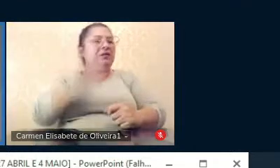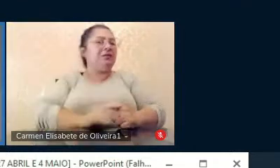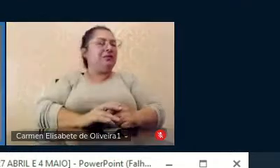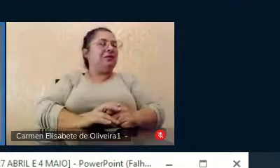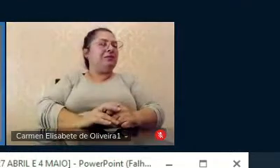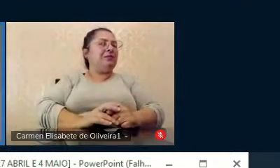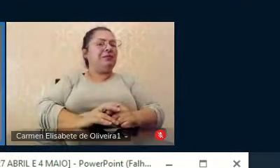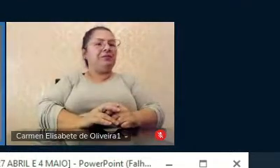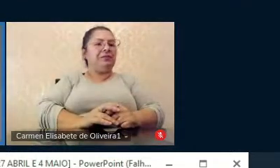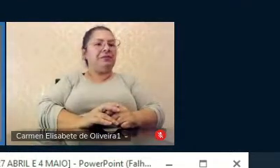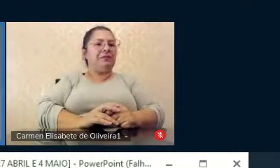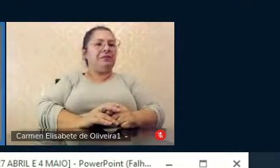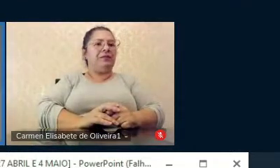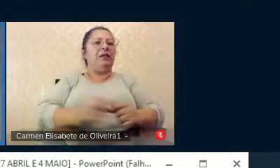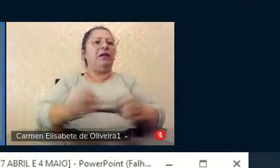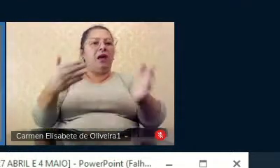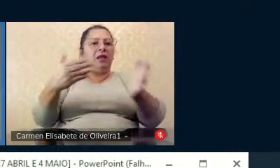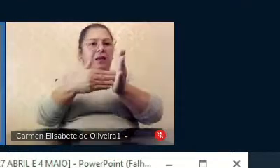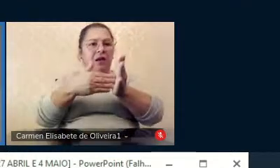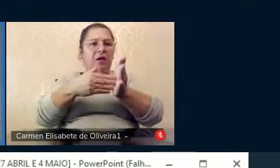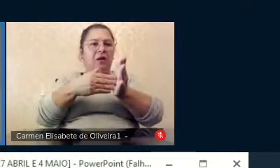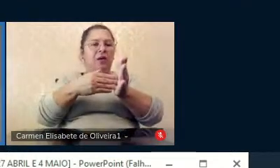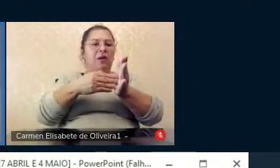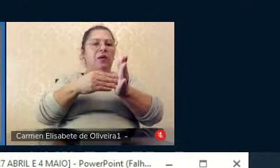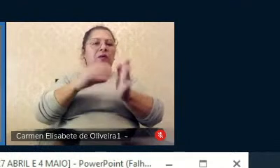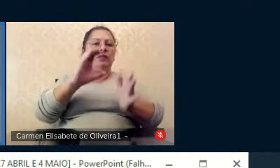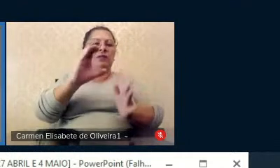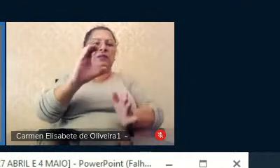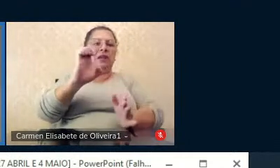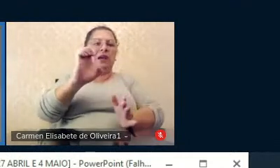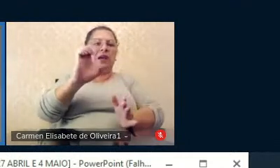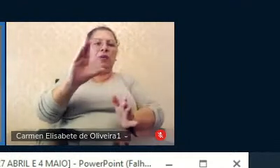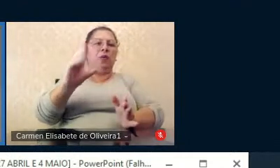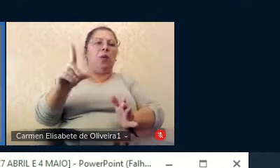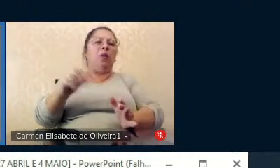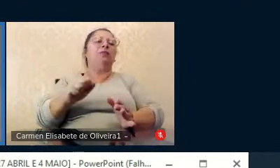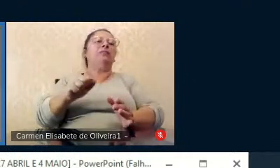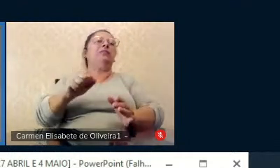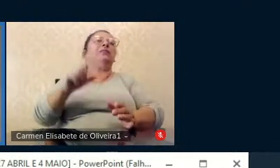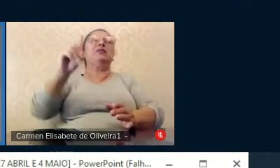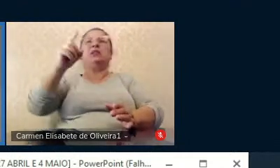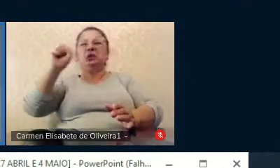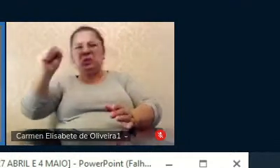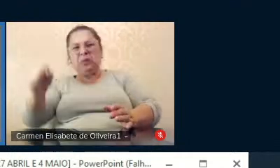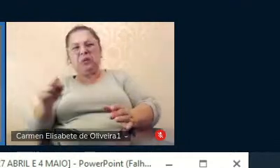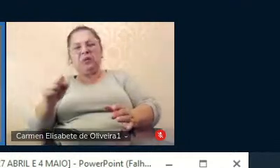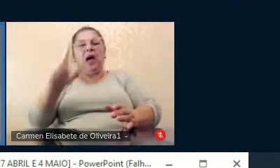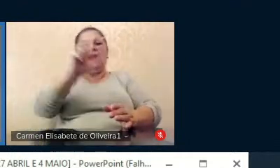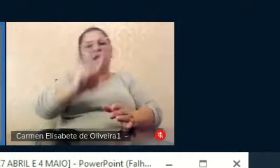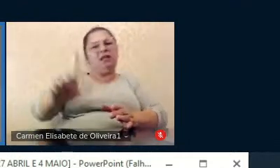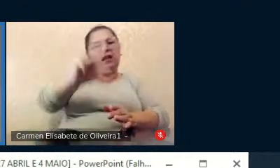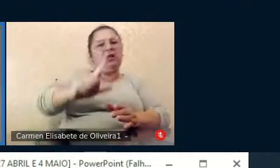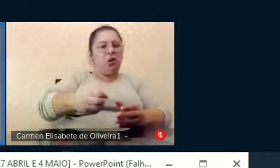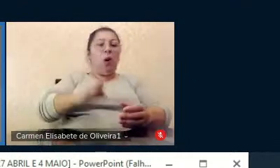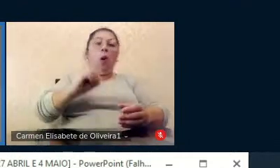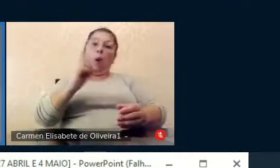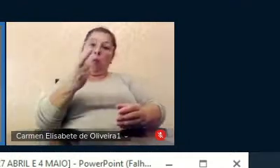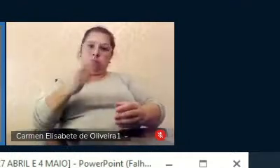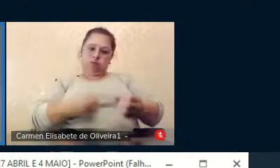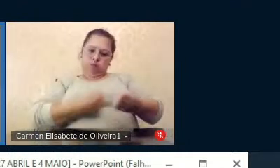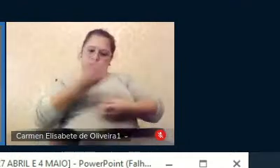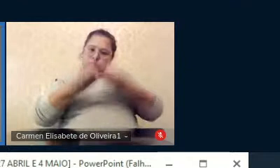Até o século XVIII, a literatura, então, no caso a poesia, ela era